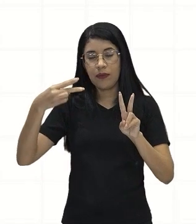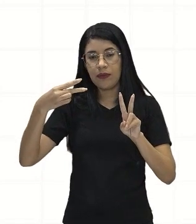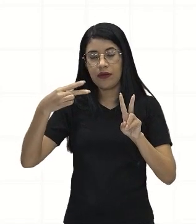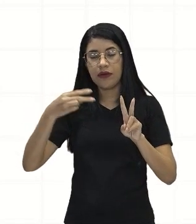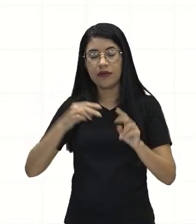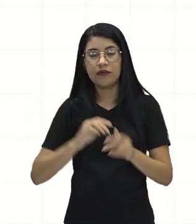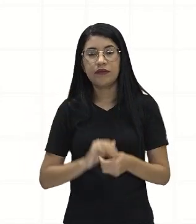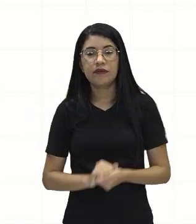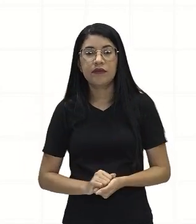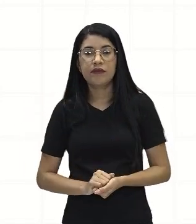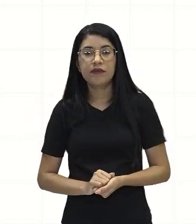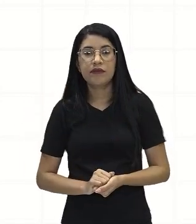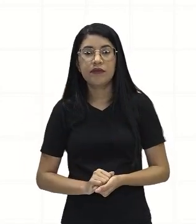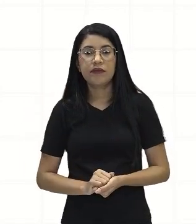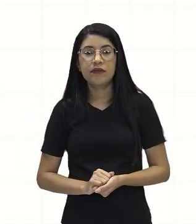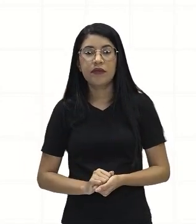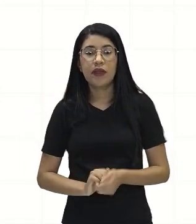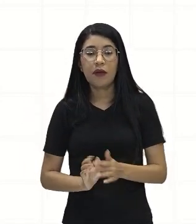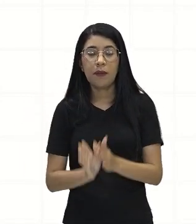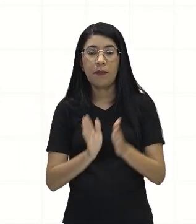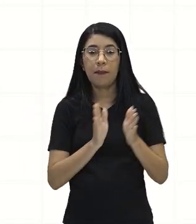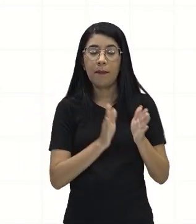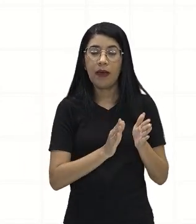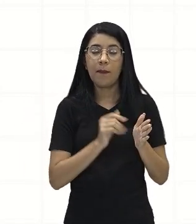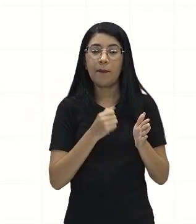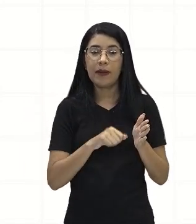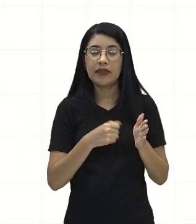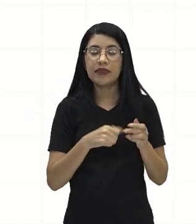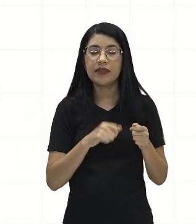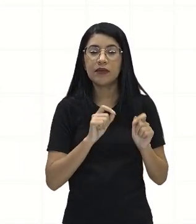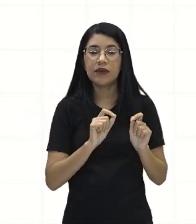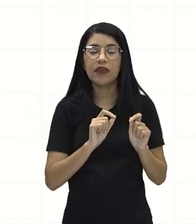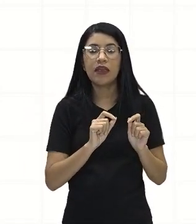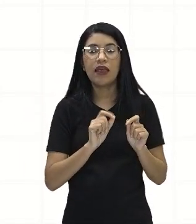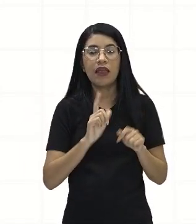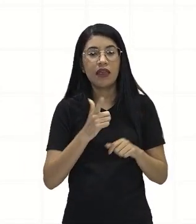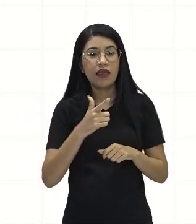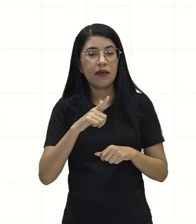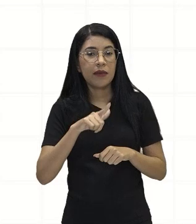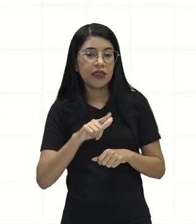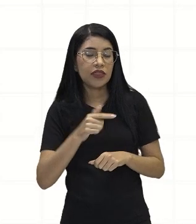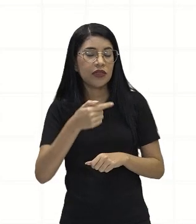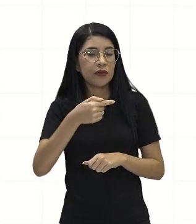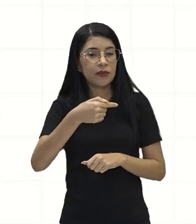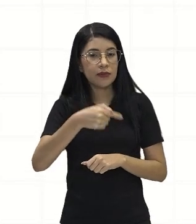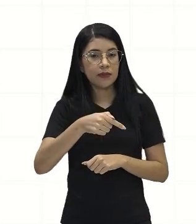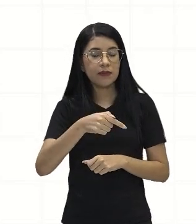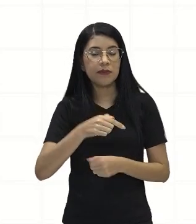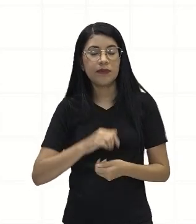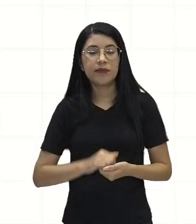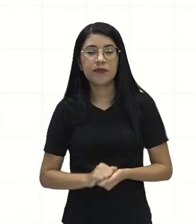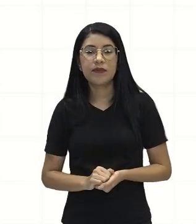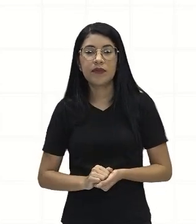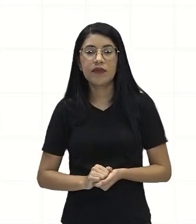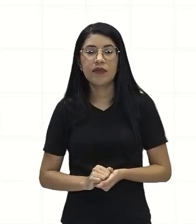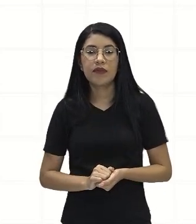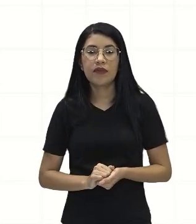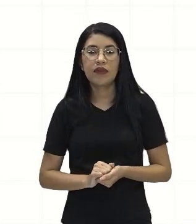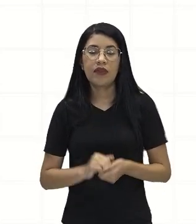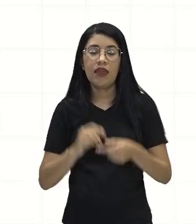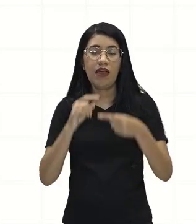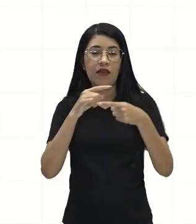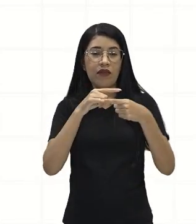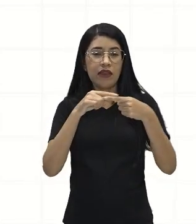Primeiro passo, repete o radicando. 7. Bota o tracinho de fração,